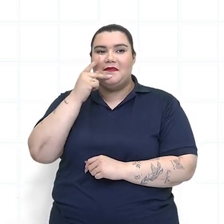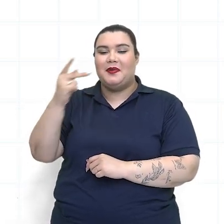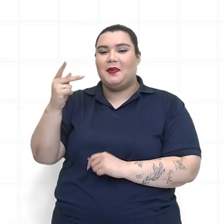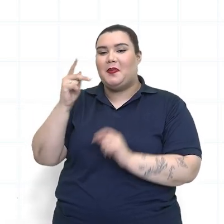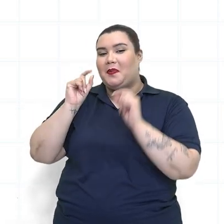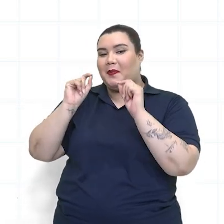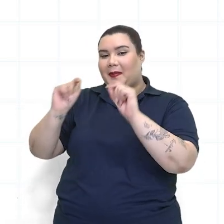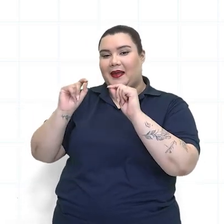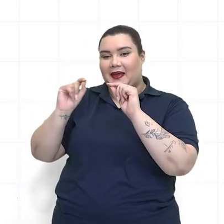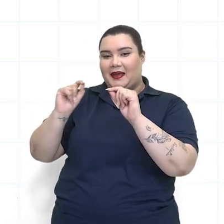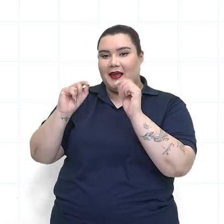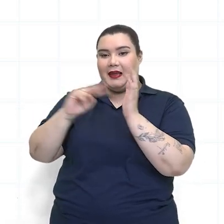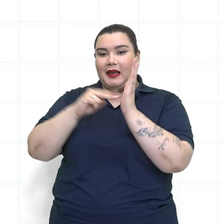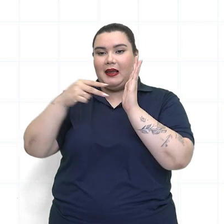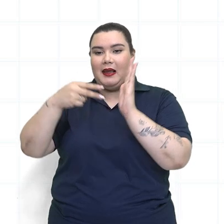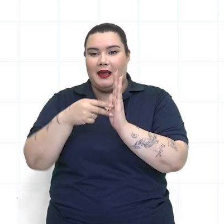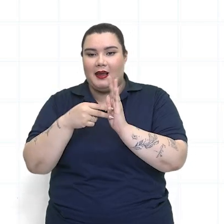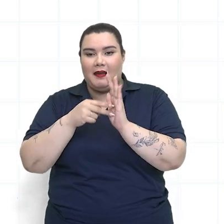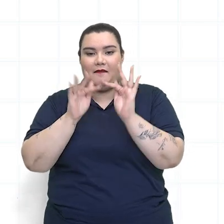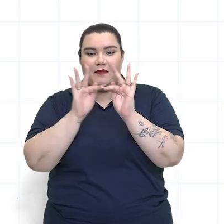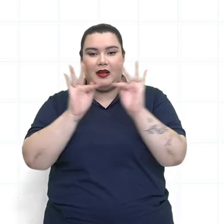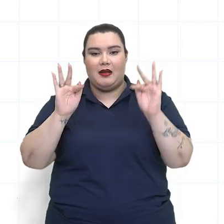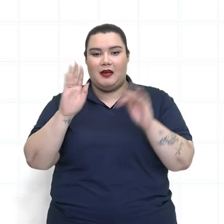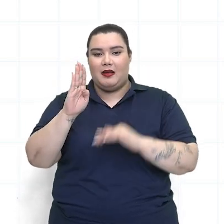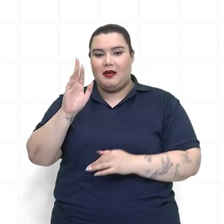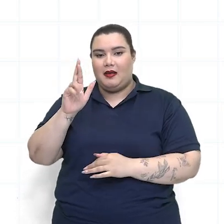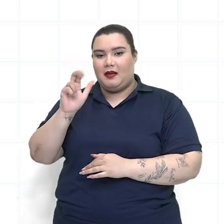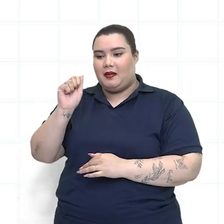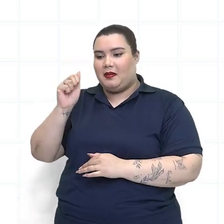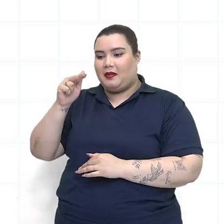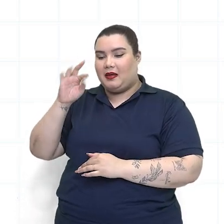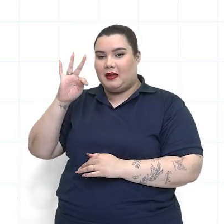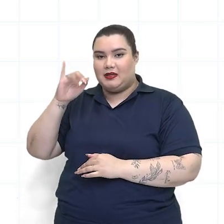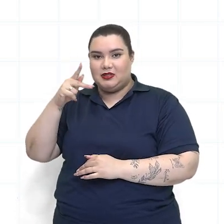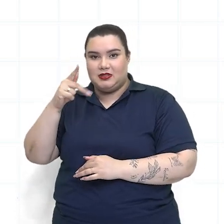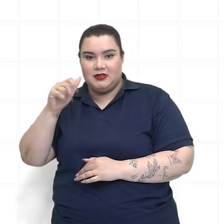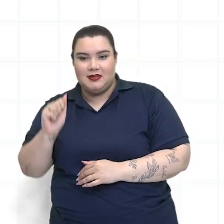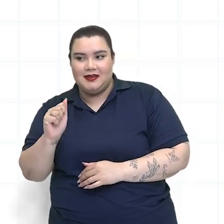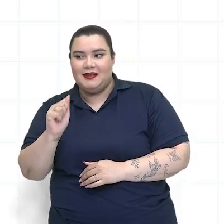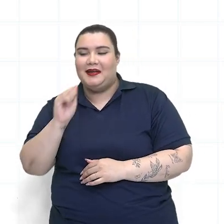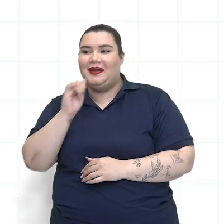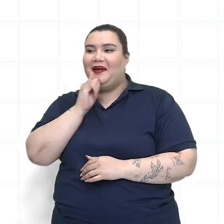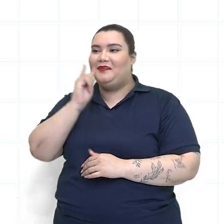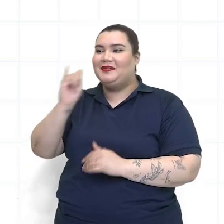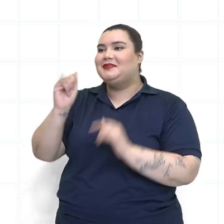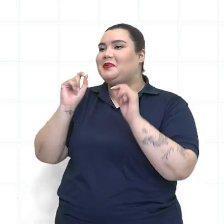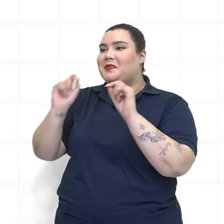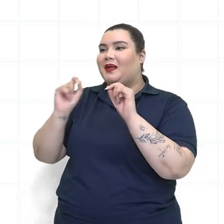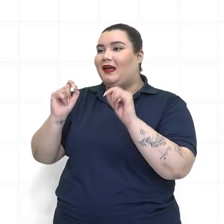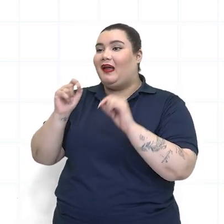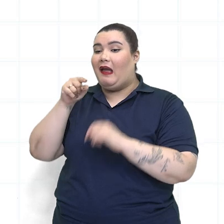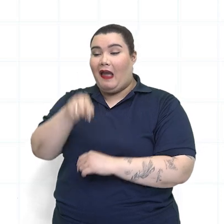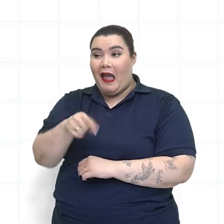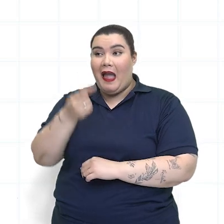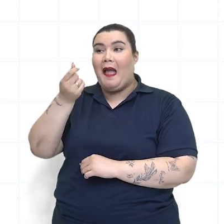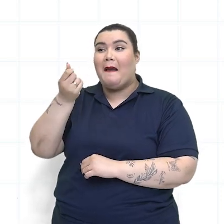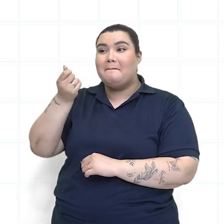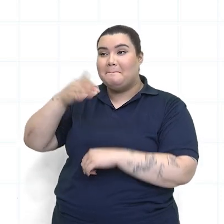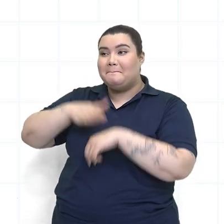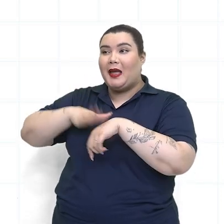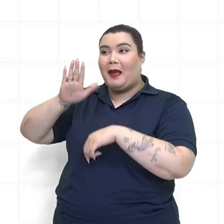pequena, sem saber bem o que significava a expressão baratinha, completou: e era a